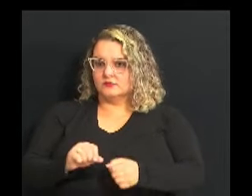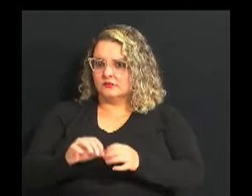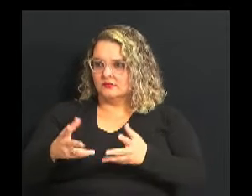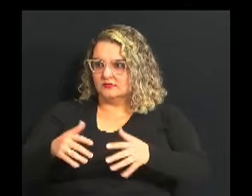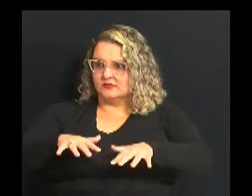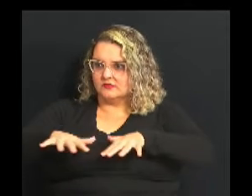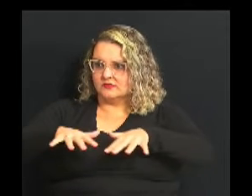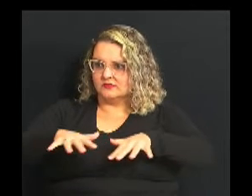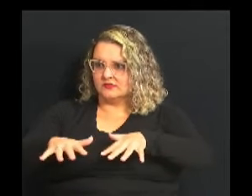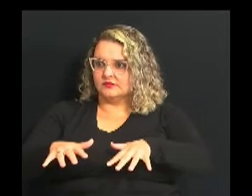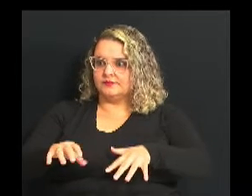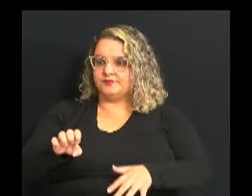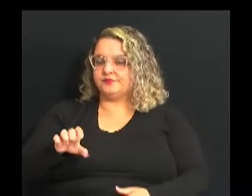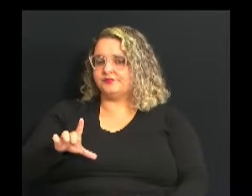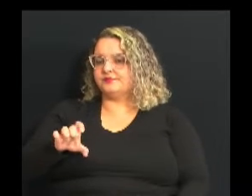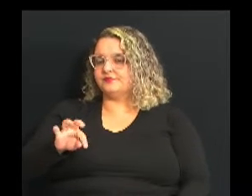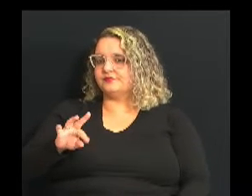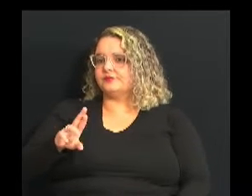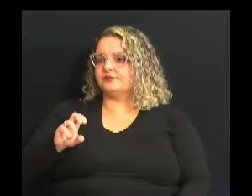tramitação eletrônica